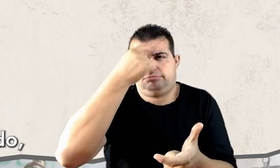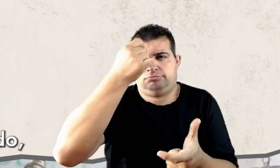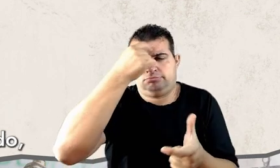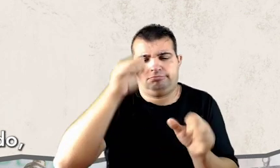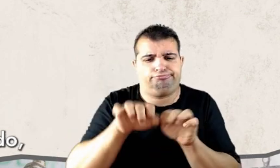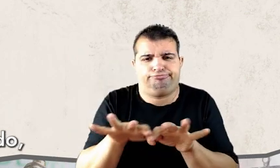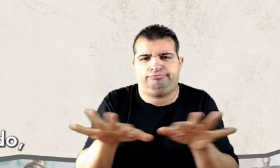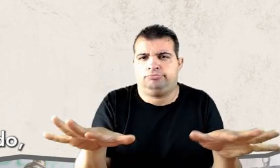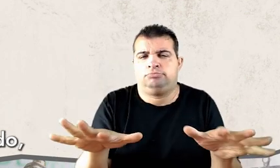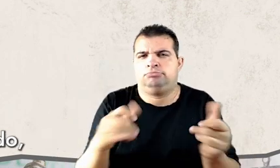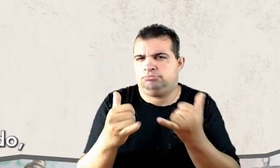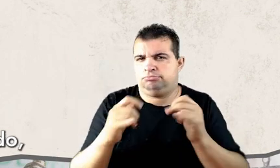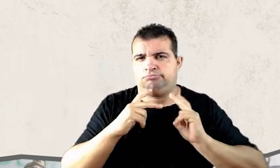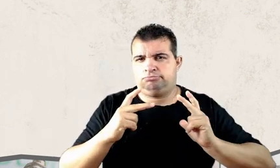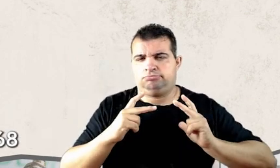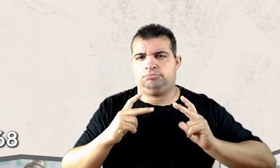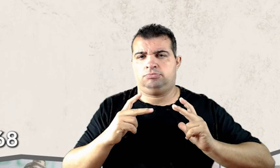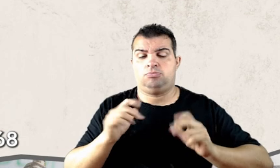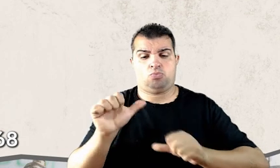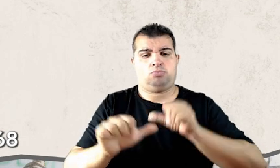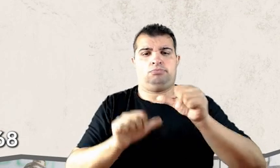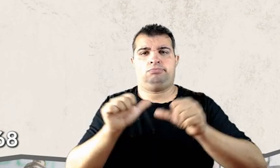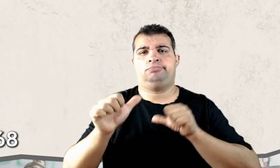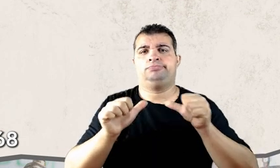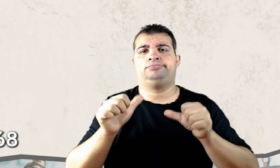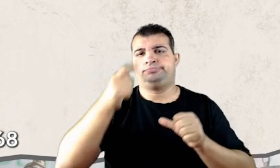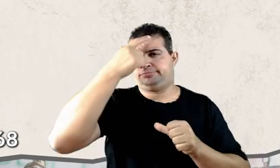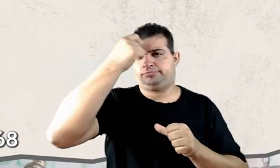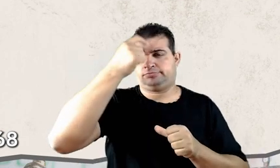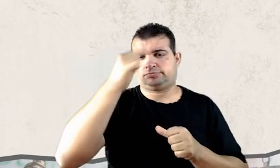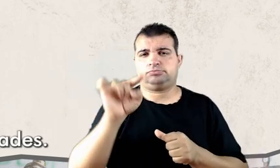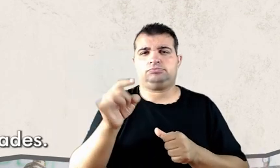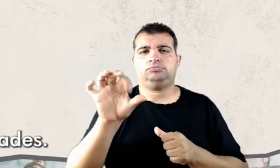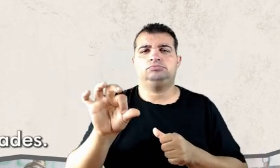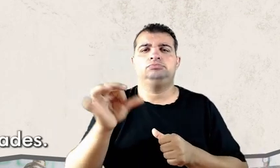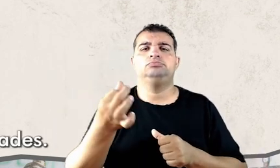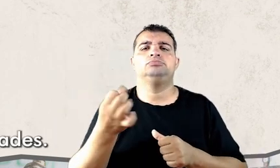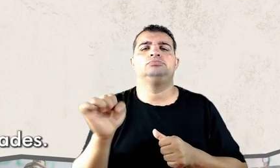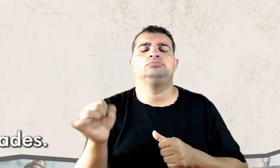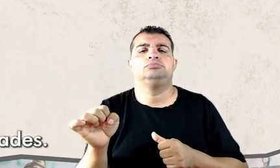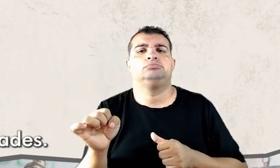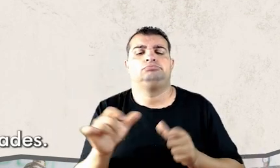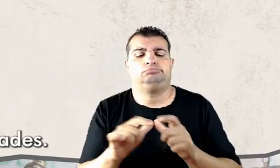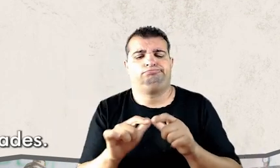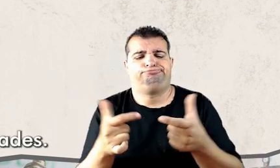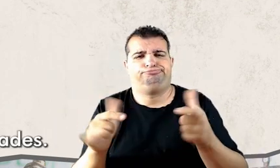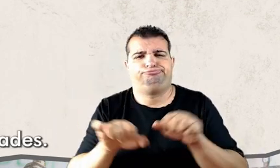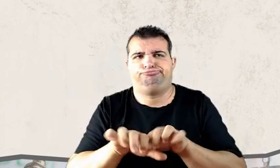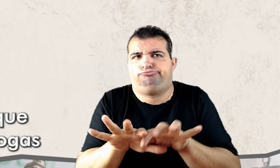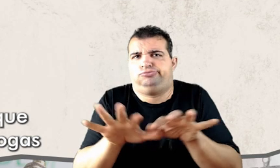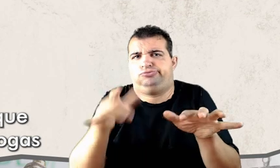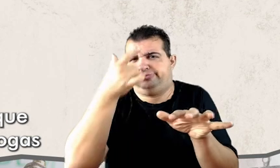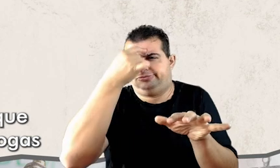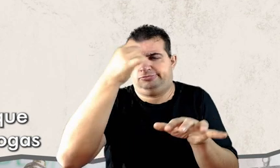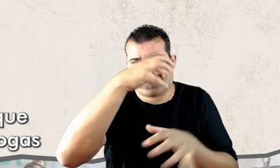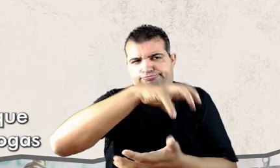ensino superior, especialmente o ensino privado. E a reforma universitária de 68 permite a proliferação de faculdades.